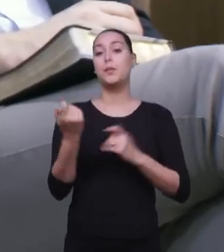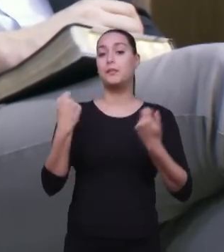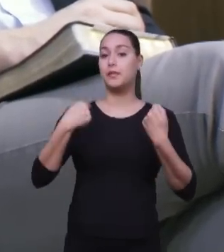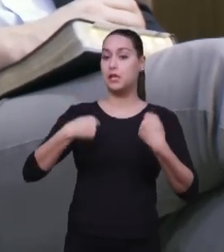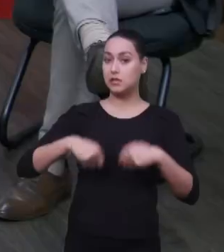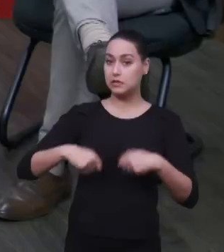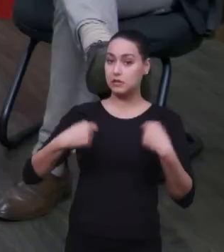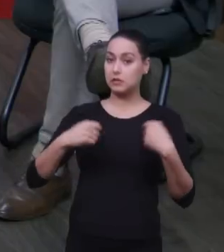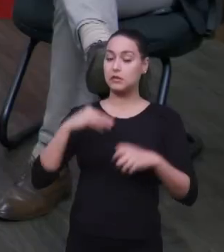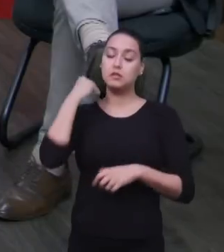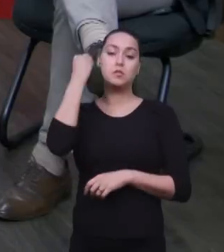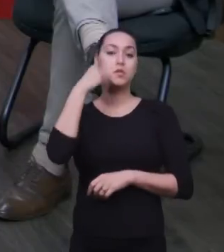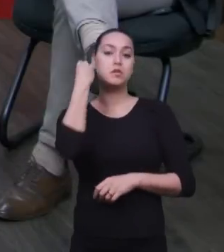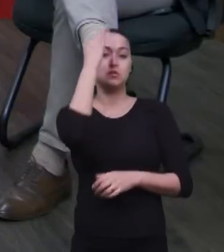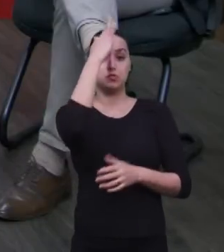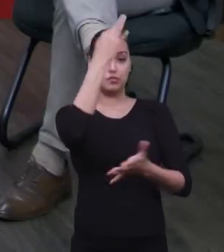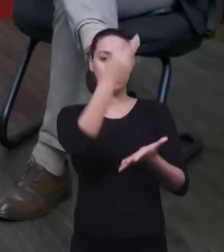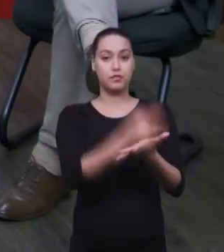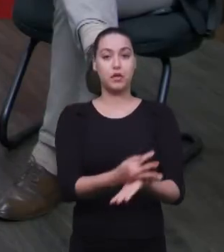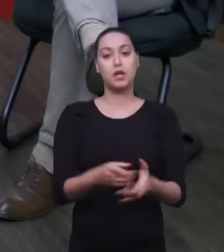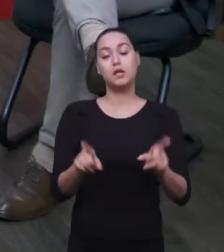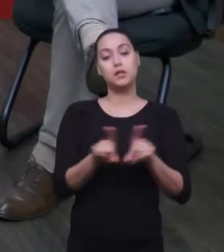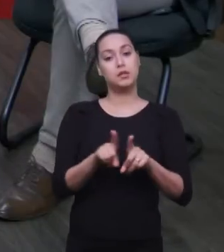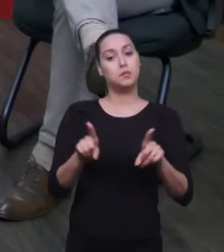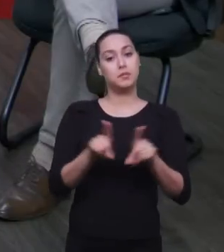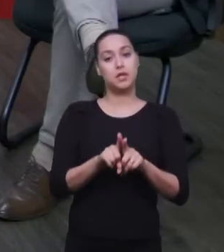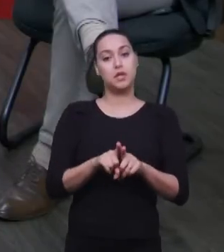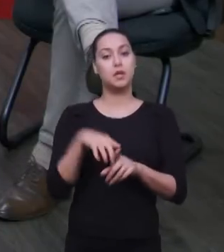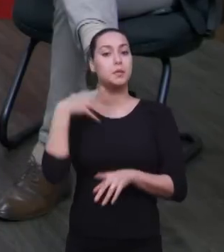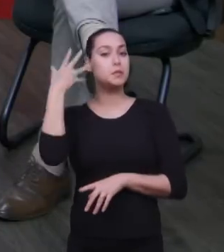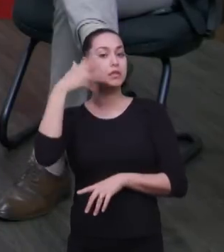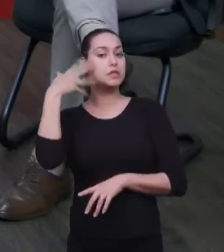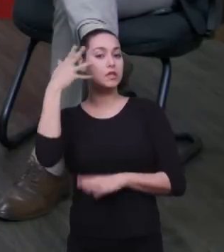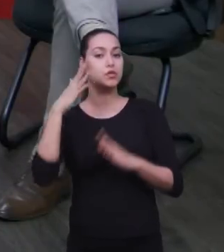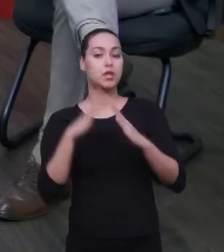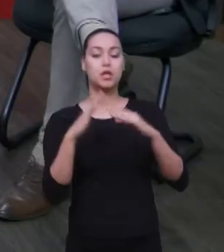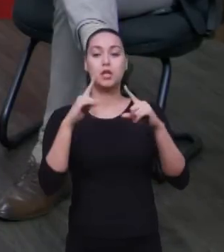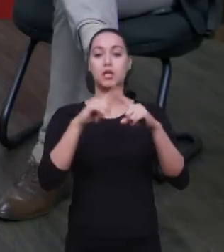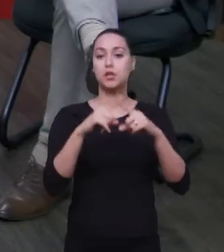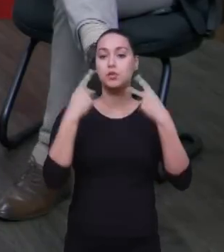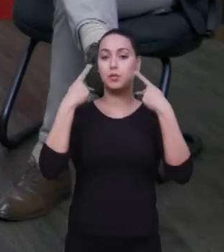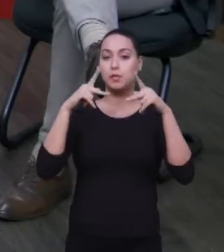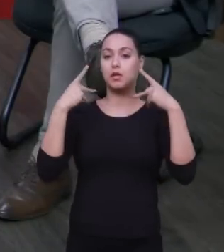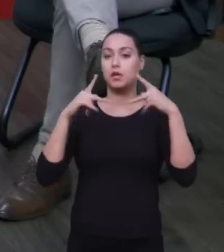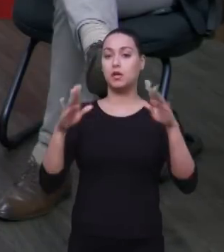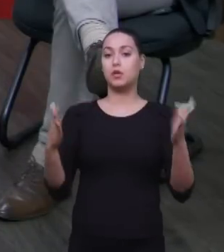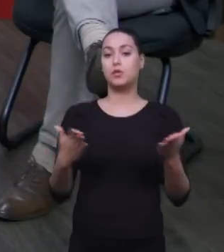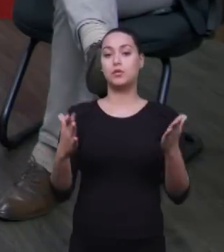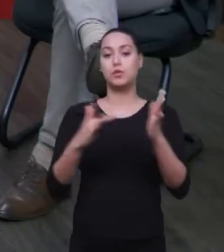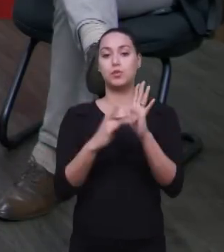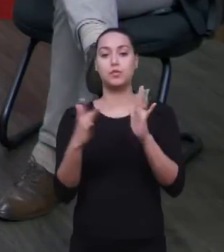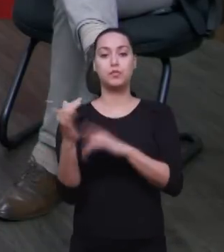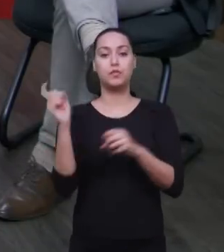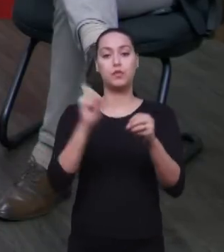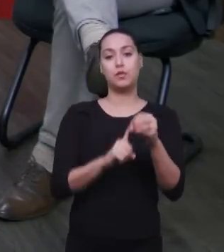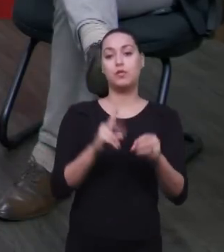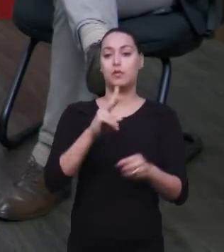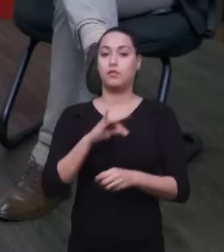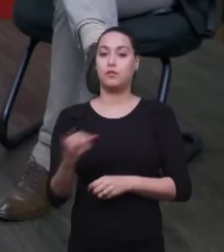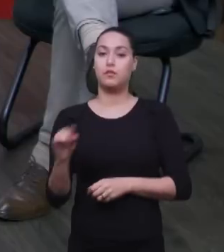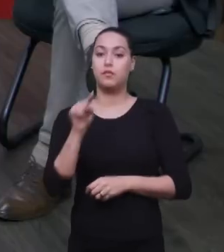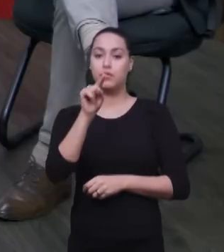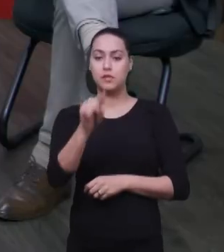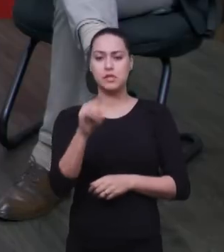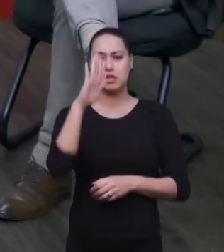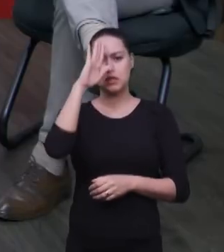ter uma experiência de fé. Da mesma maneira, a mensagem que a igreja prega hoje, que Jesus voltará, para